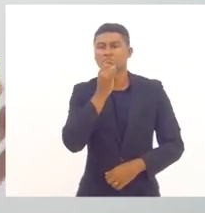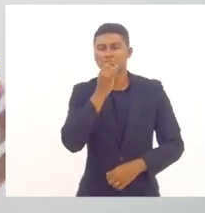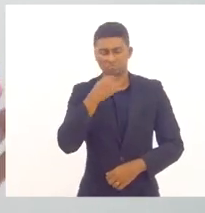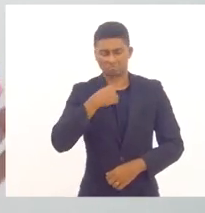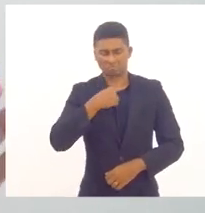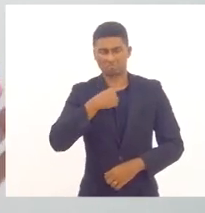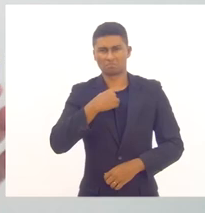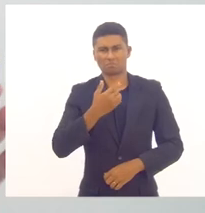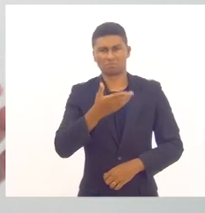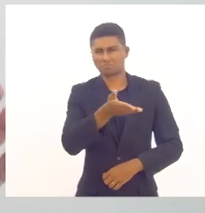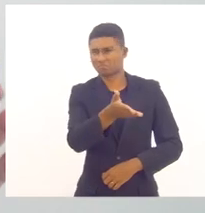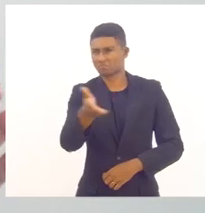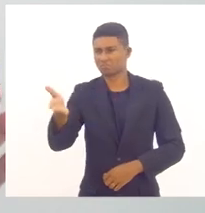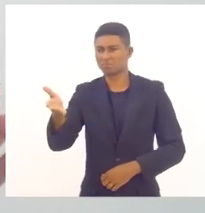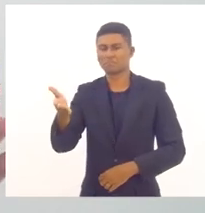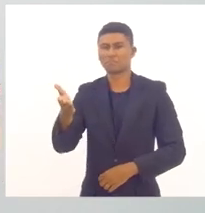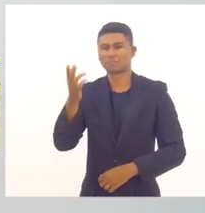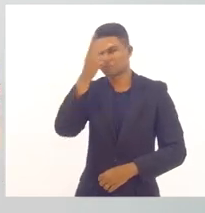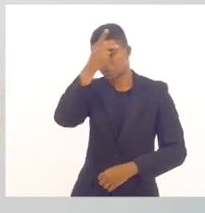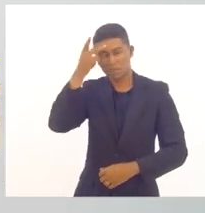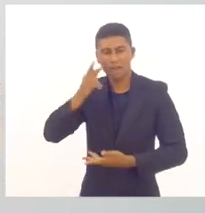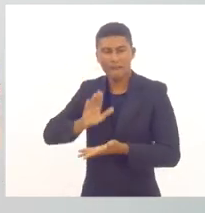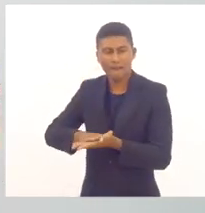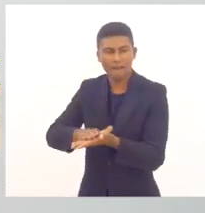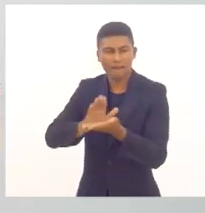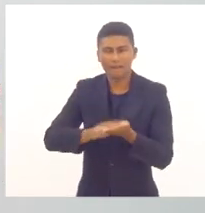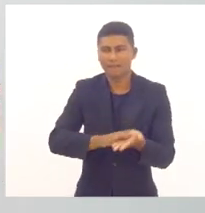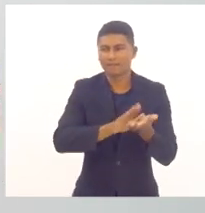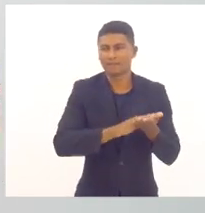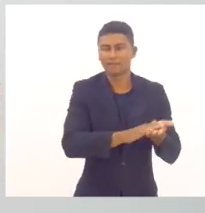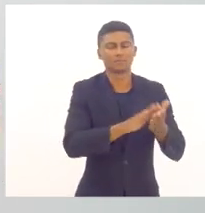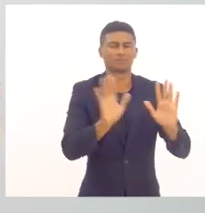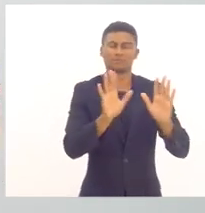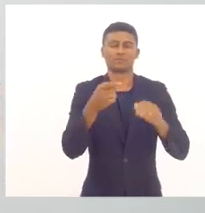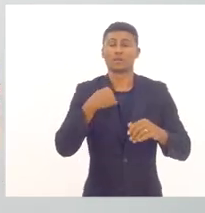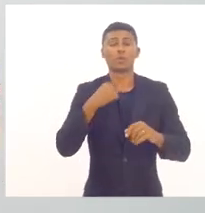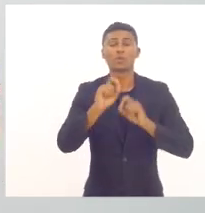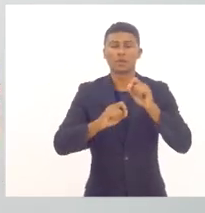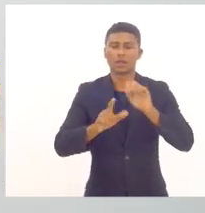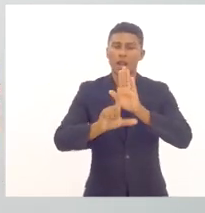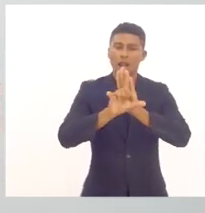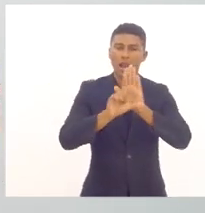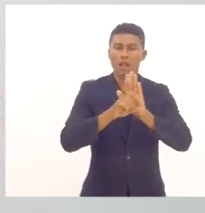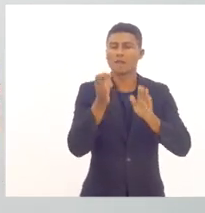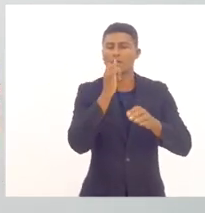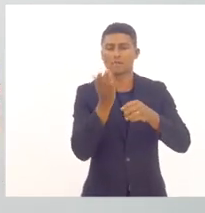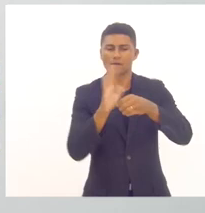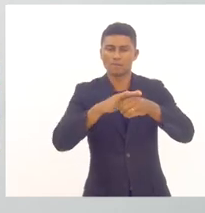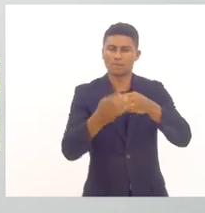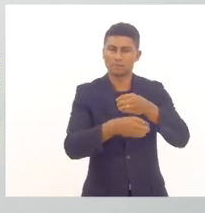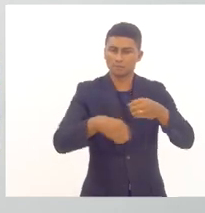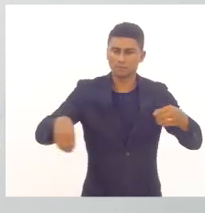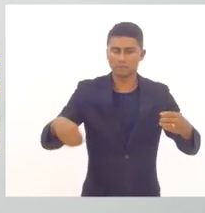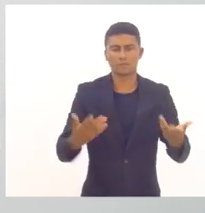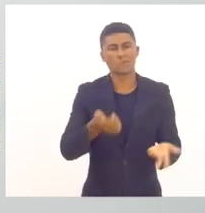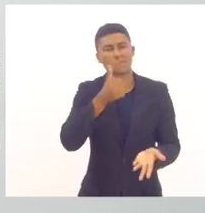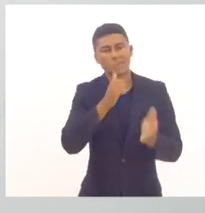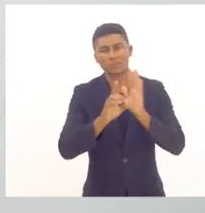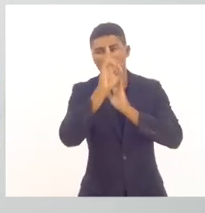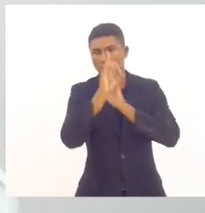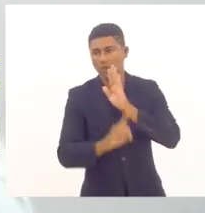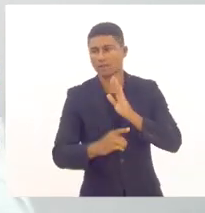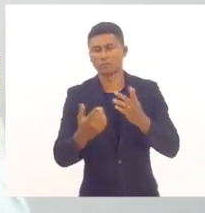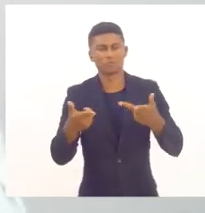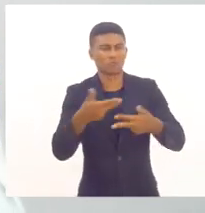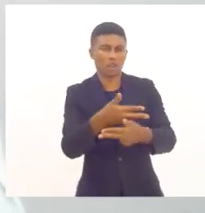bajular os poderosos de plantão. São leis tipo educação ambiental, saneamento, direitos das mulheres. A gente não faz,